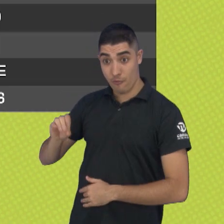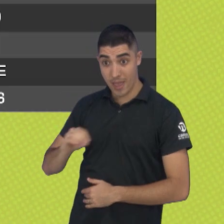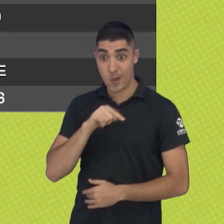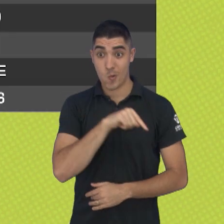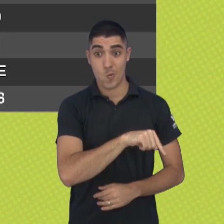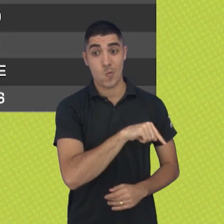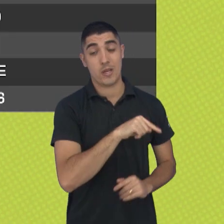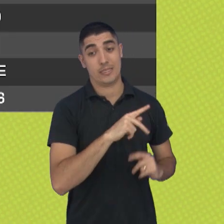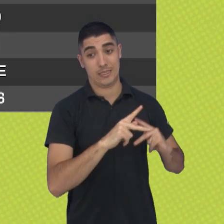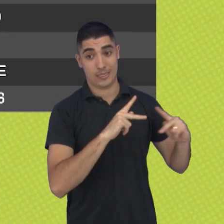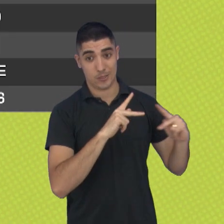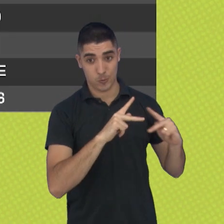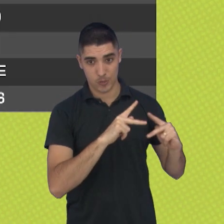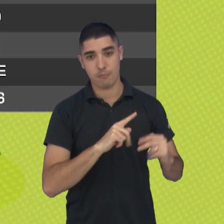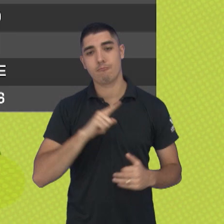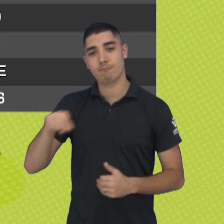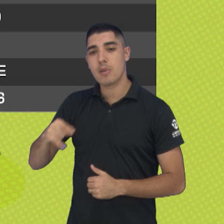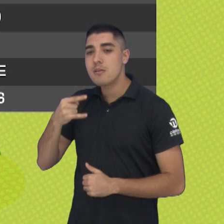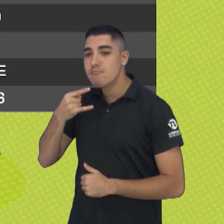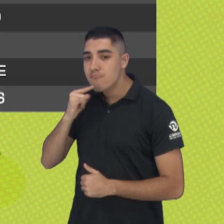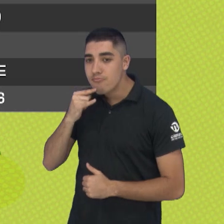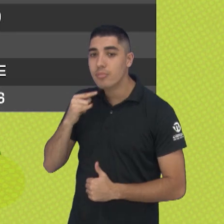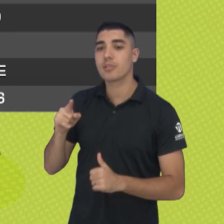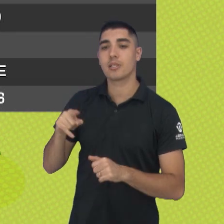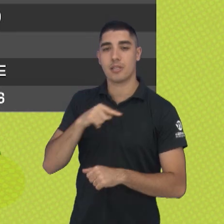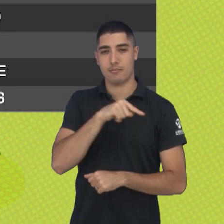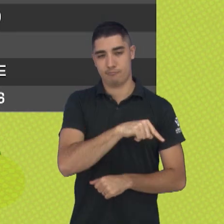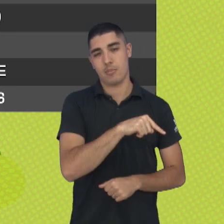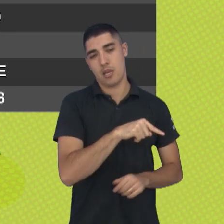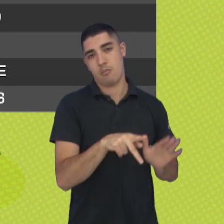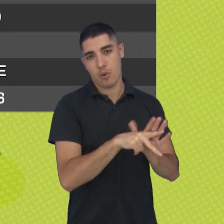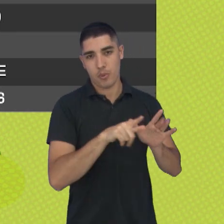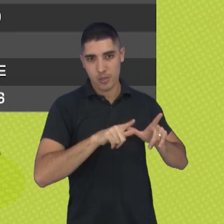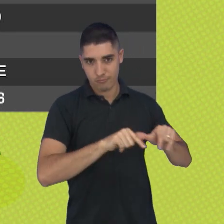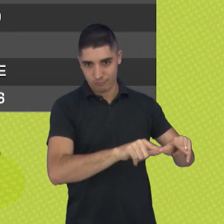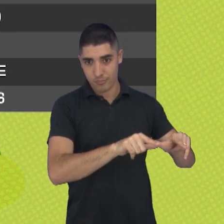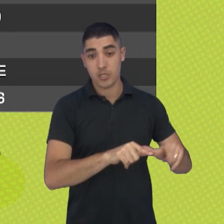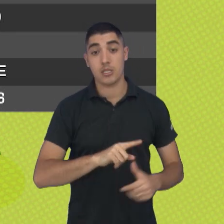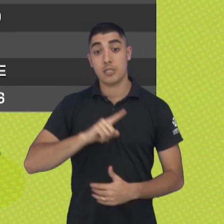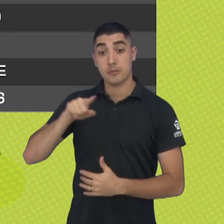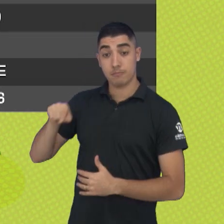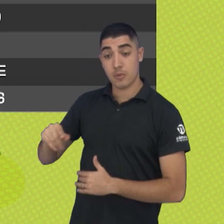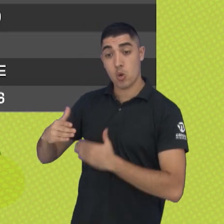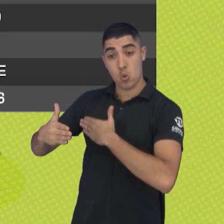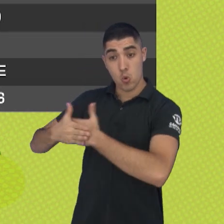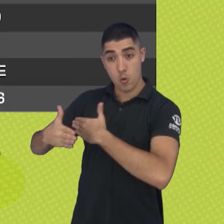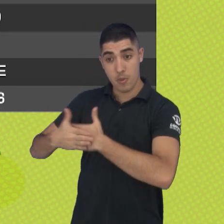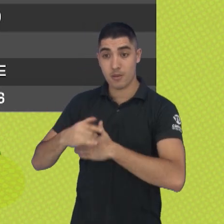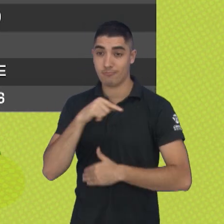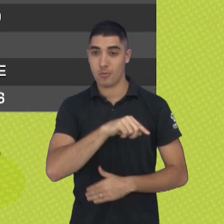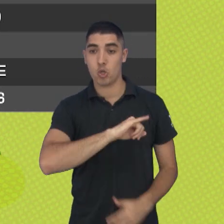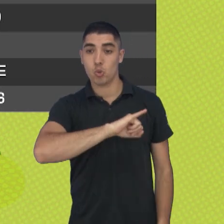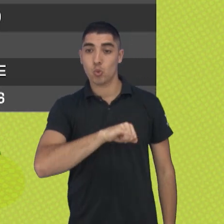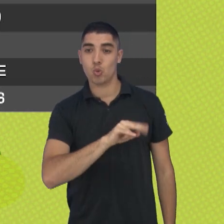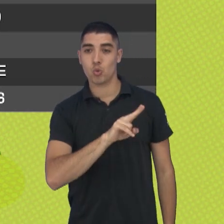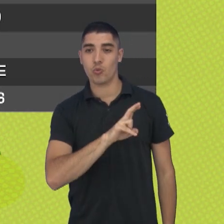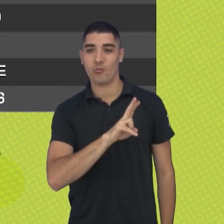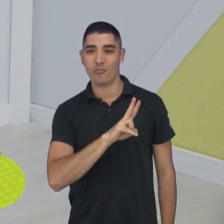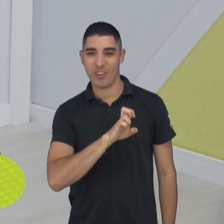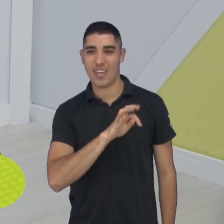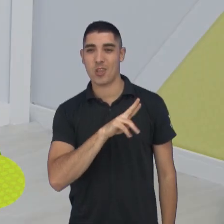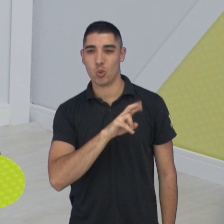José. Tem também o 15 de Piracicaba e Noroeste, onde você está vendo ali, quarta-feira, 20 horas, Comercial e Juventus. Na quinta-feira esse jogo isolado